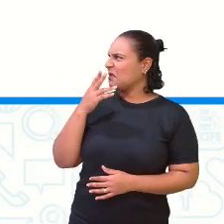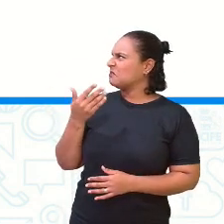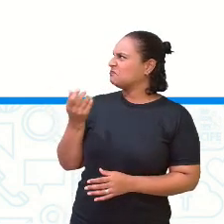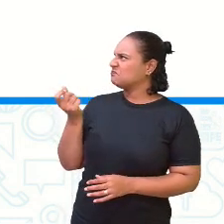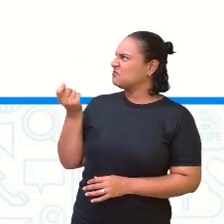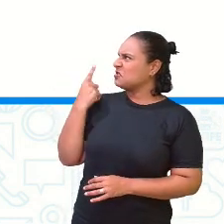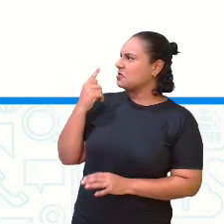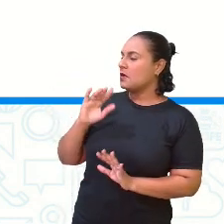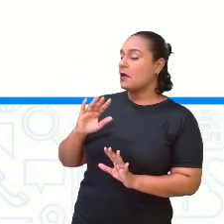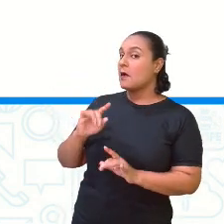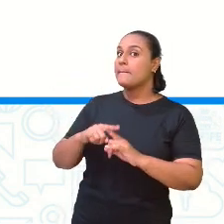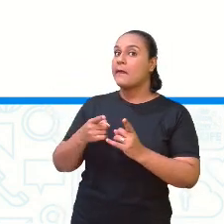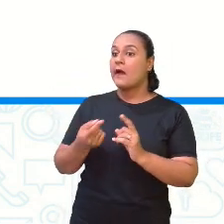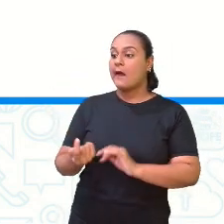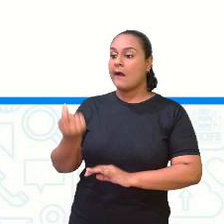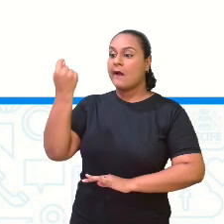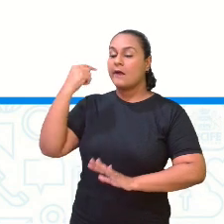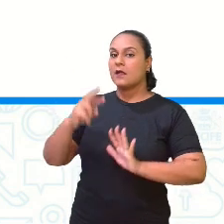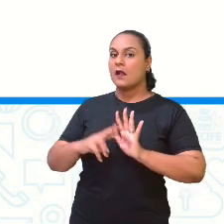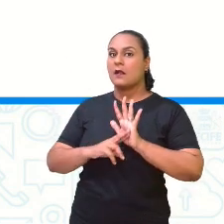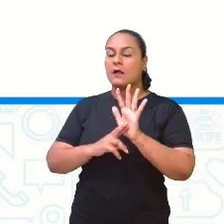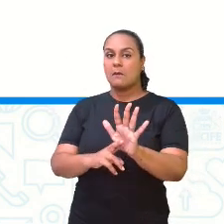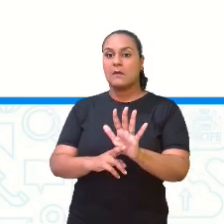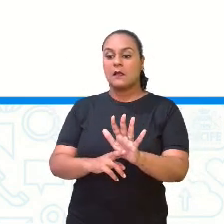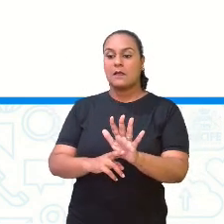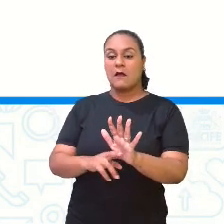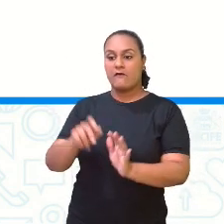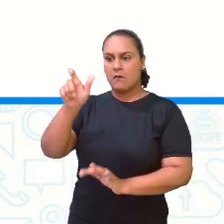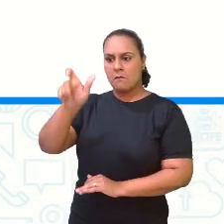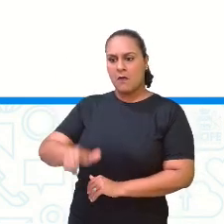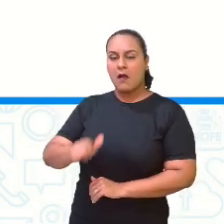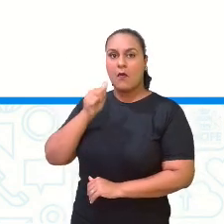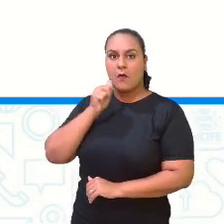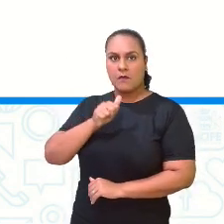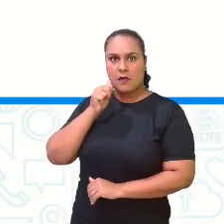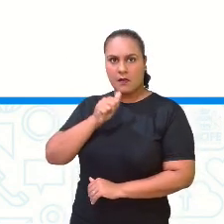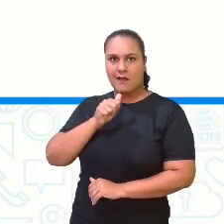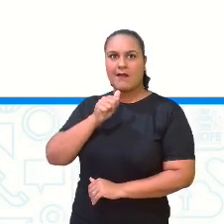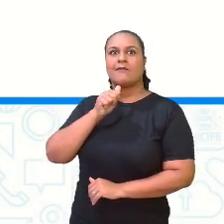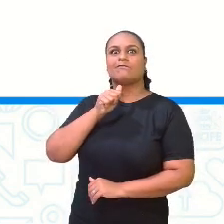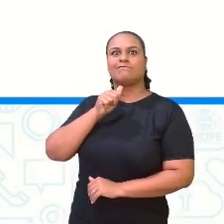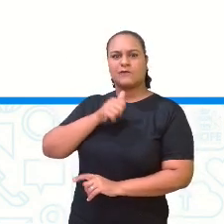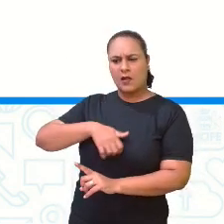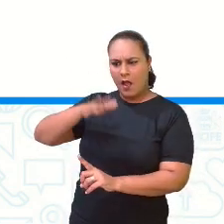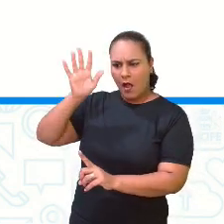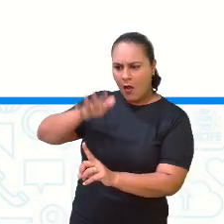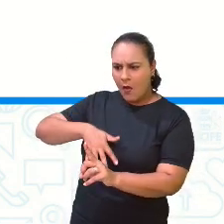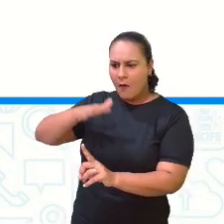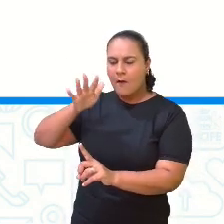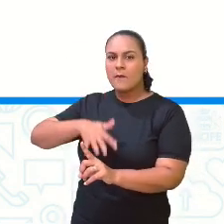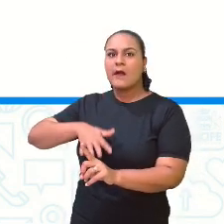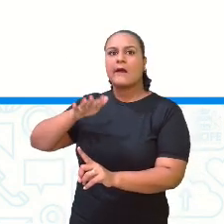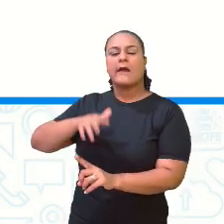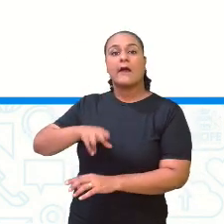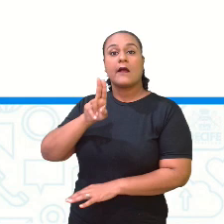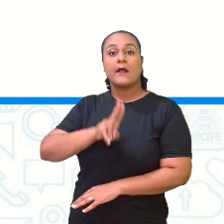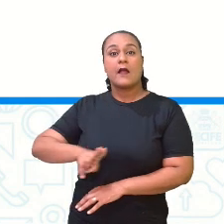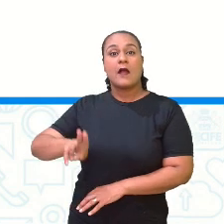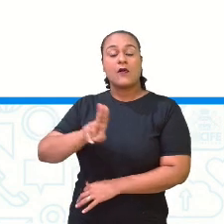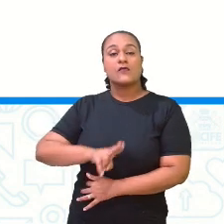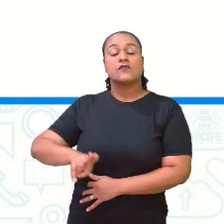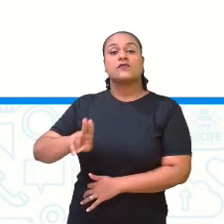mas ela representava uma mulher. Era muito venerada no passado e utilizada em alguns